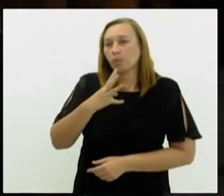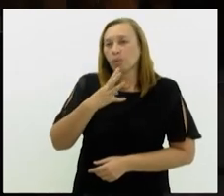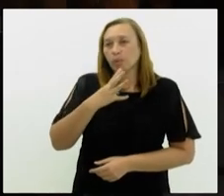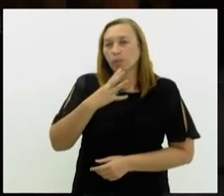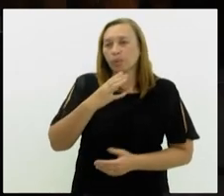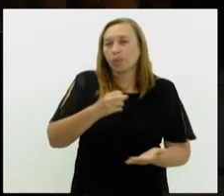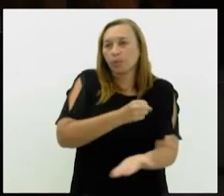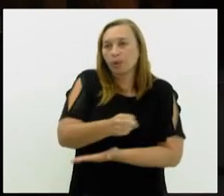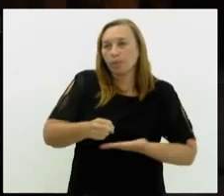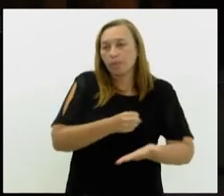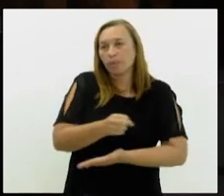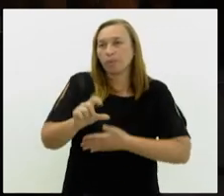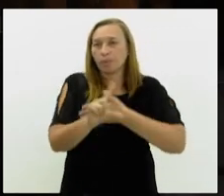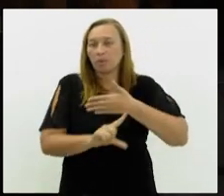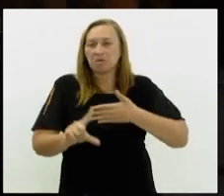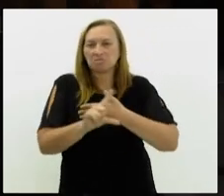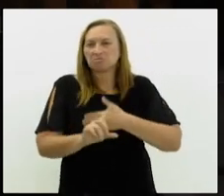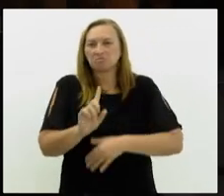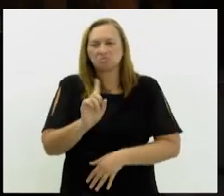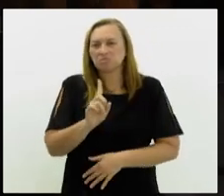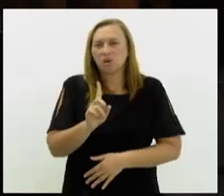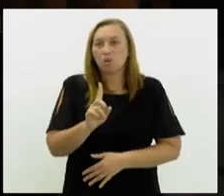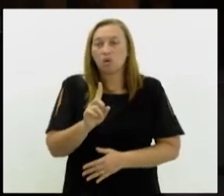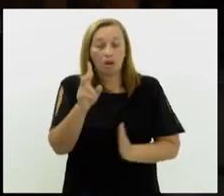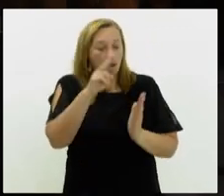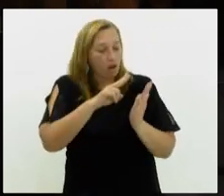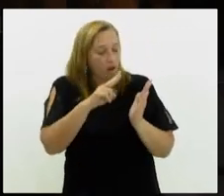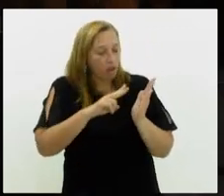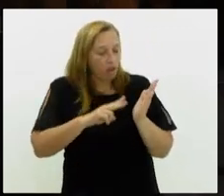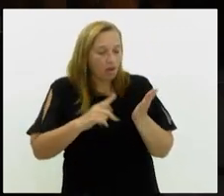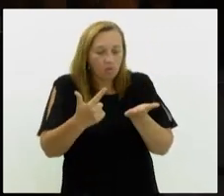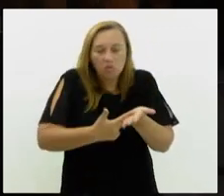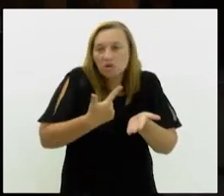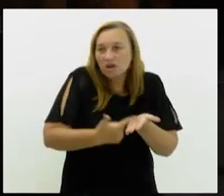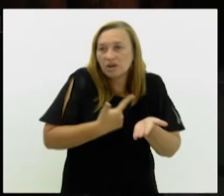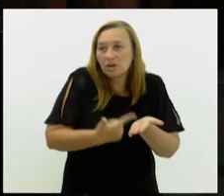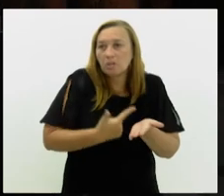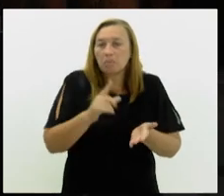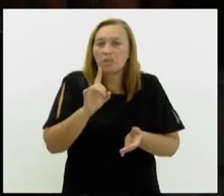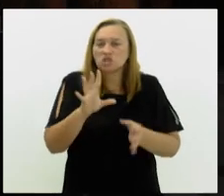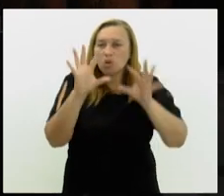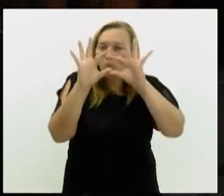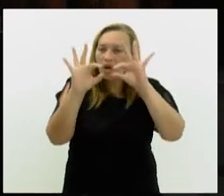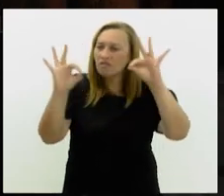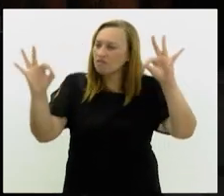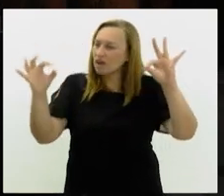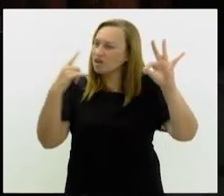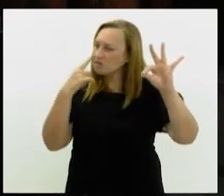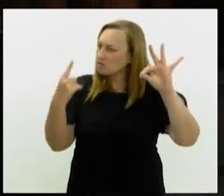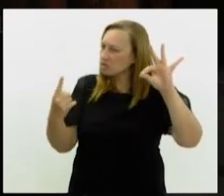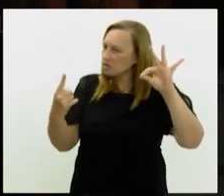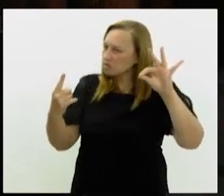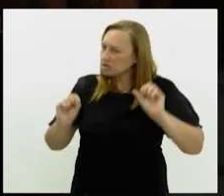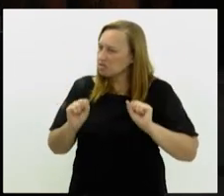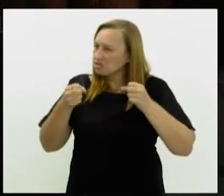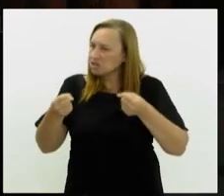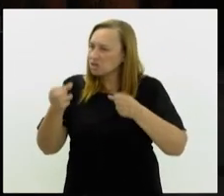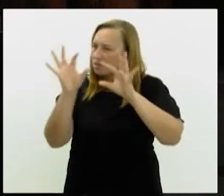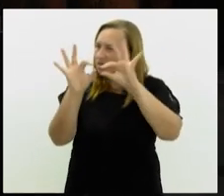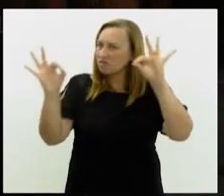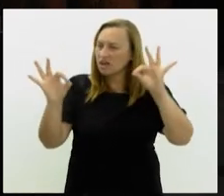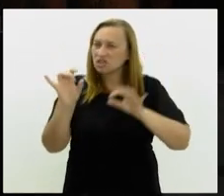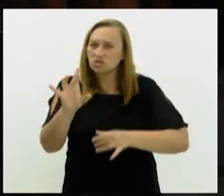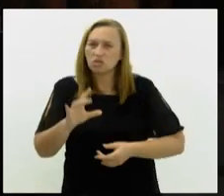que não leram o livro, pegaram um trecho descontextualizado e defenderam uma censura prévia.